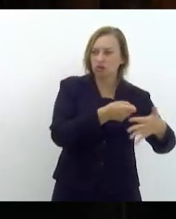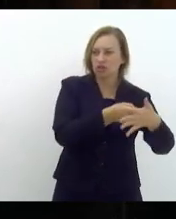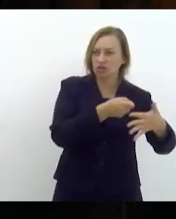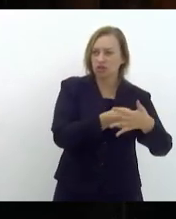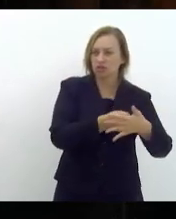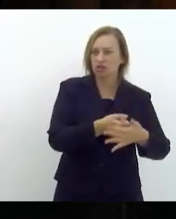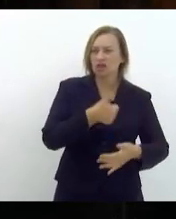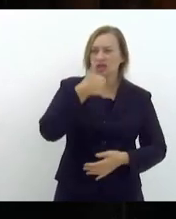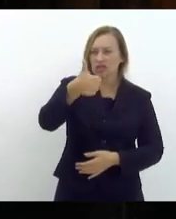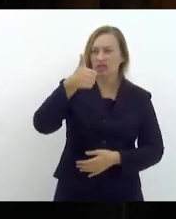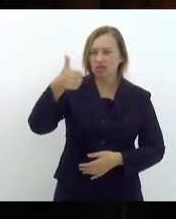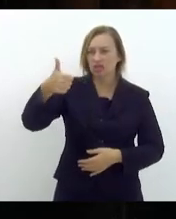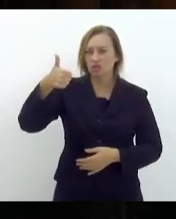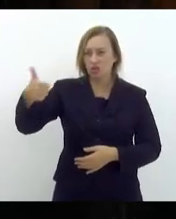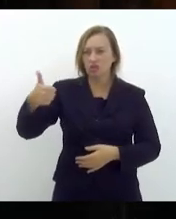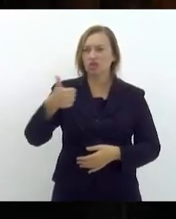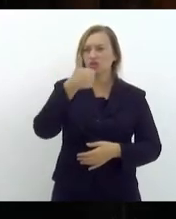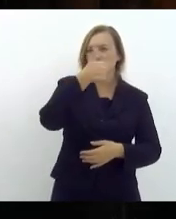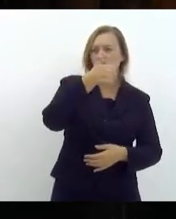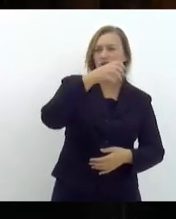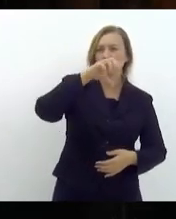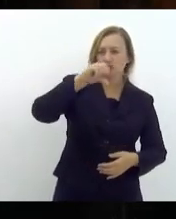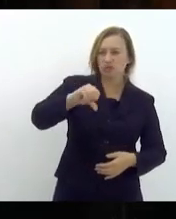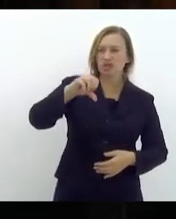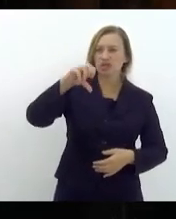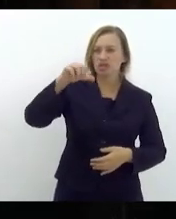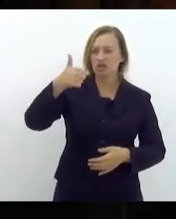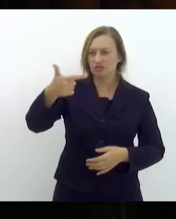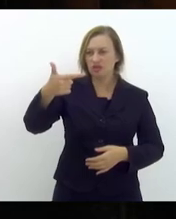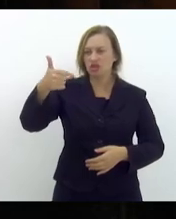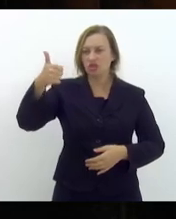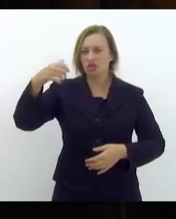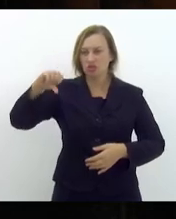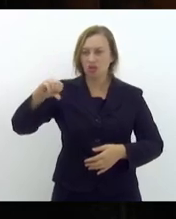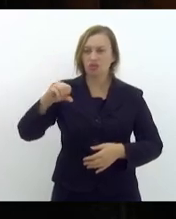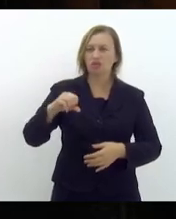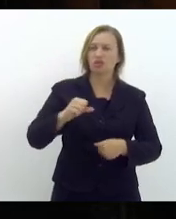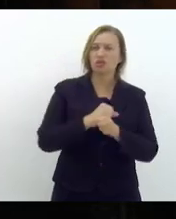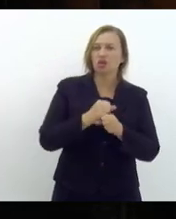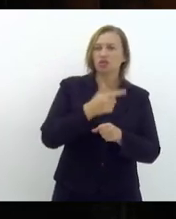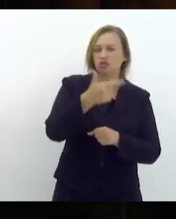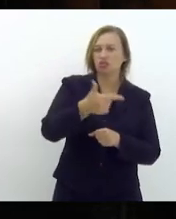foram 111 929 denúncias em 2022